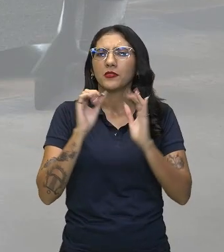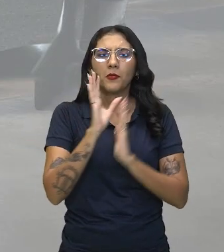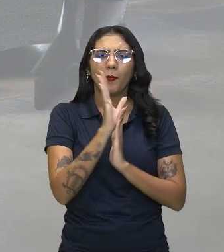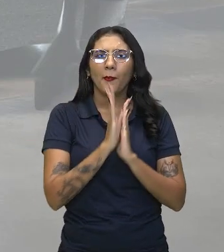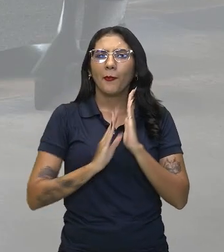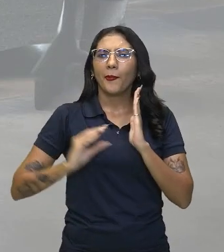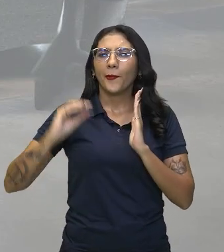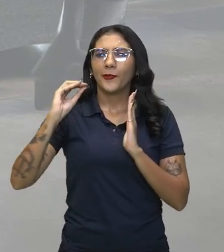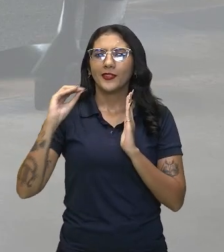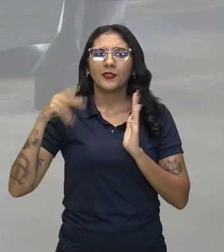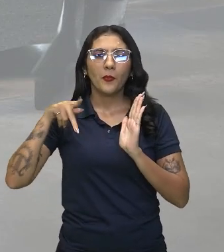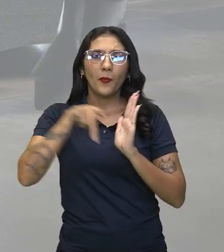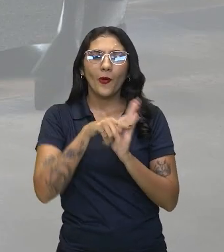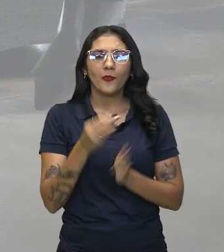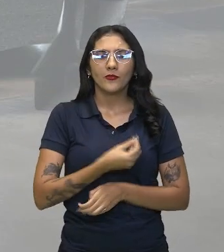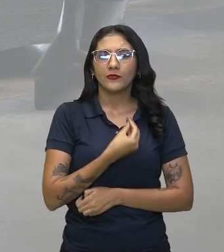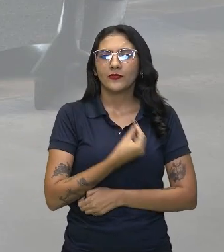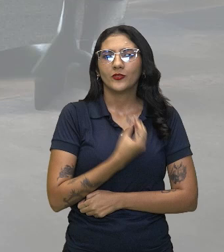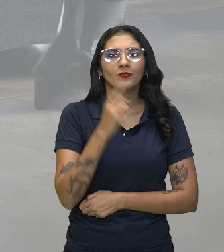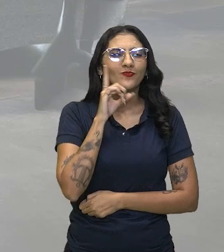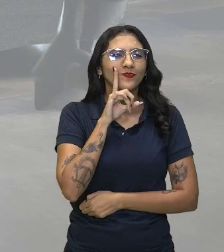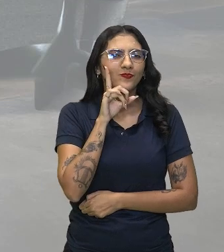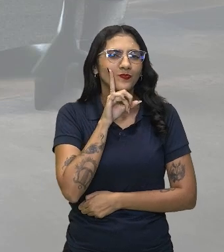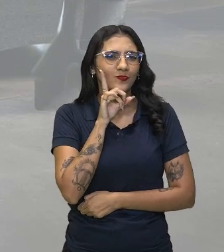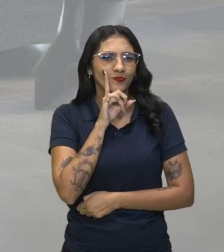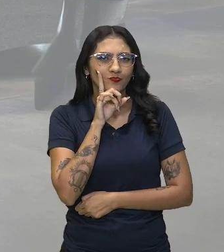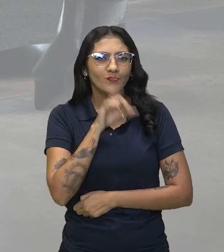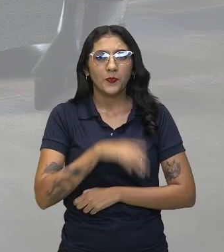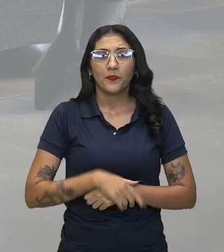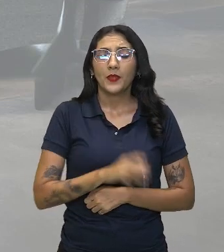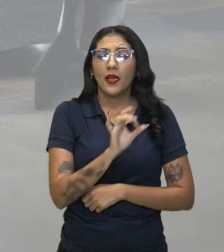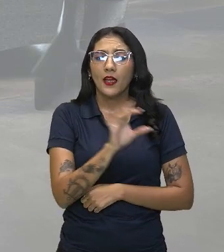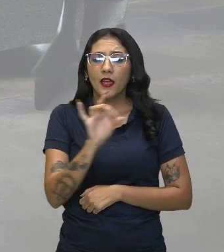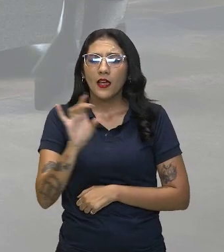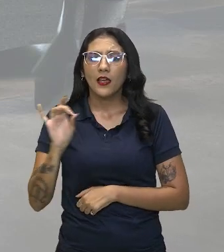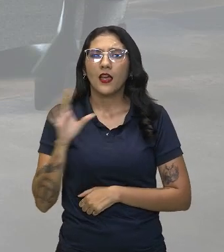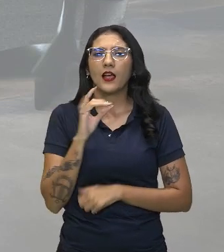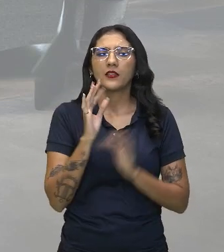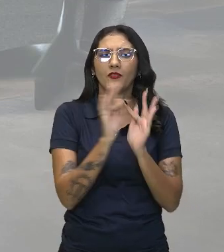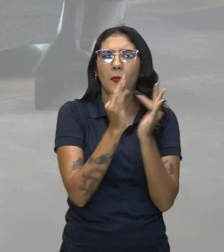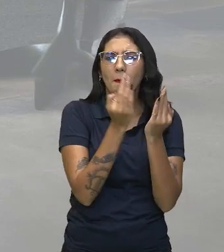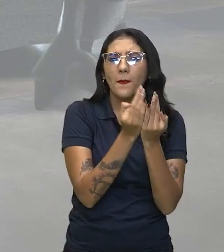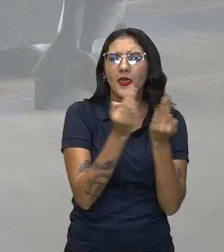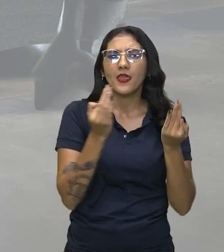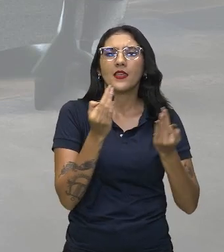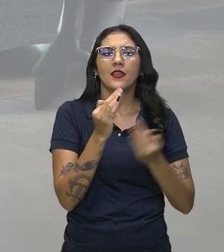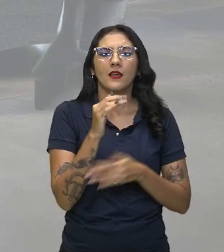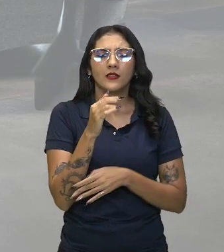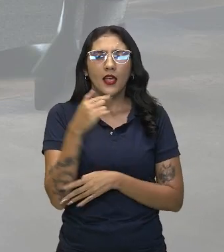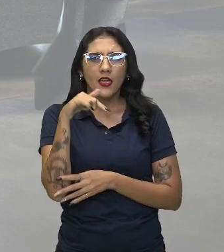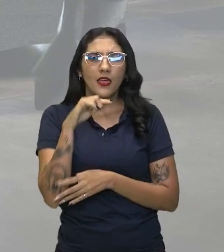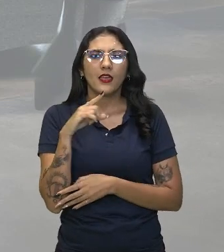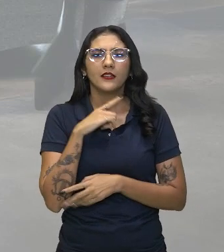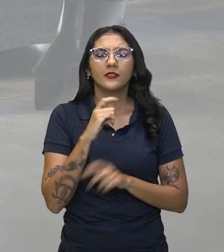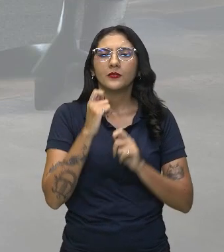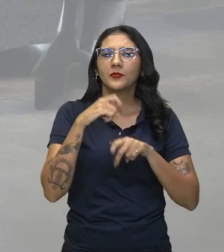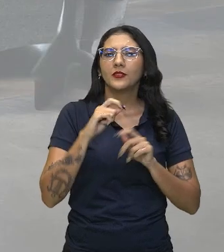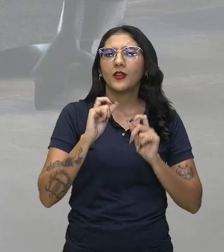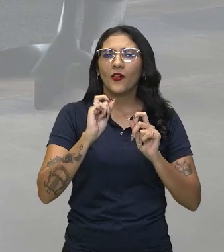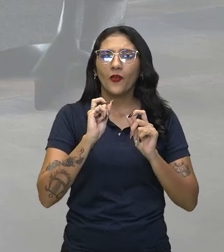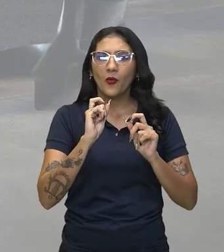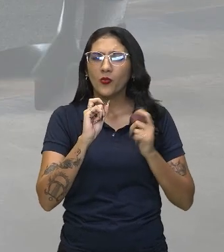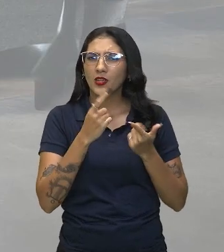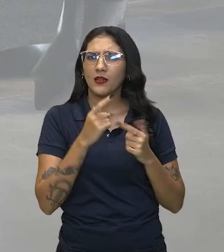vida americano, onde cada família, cada lar vai começar a possuir bens